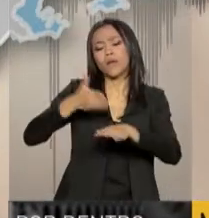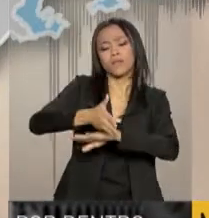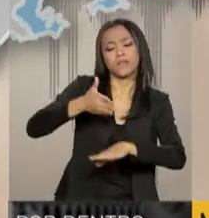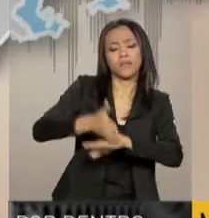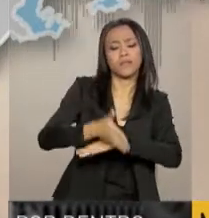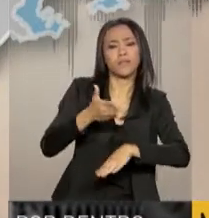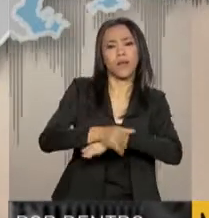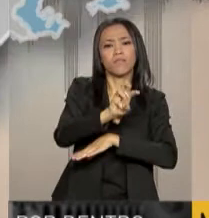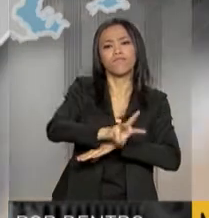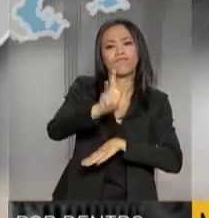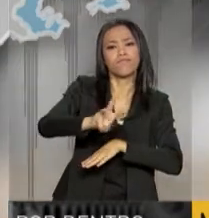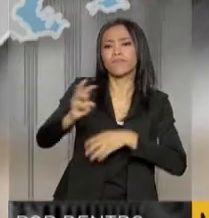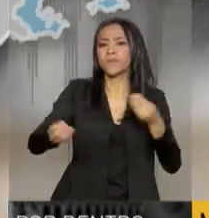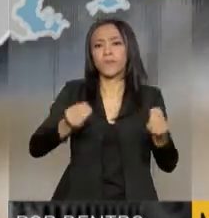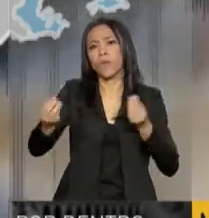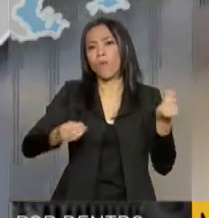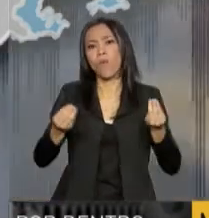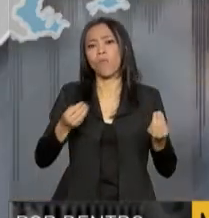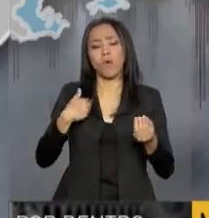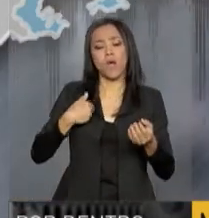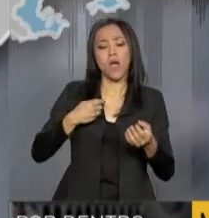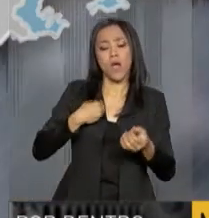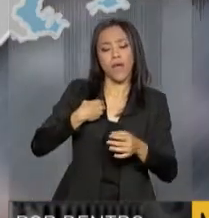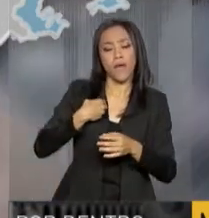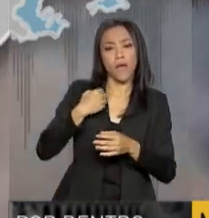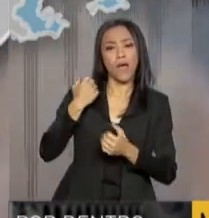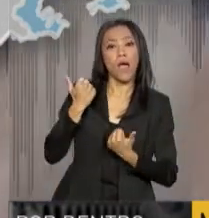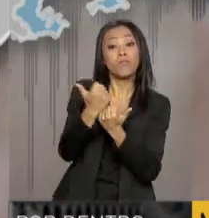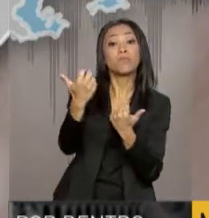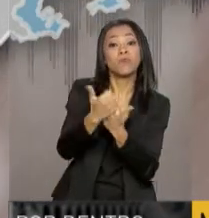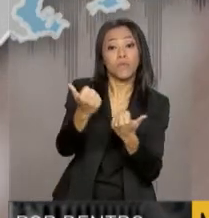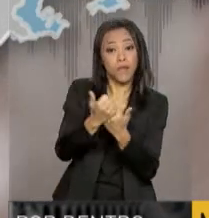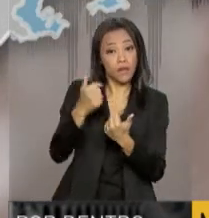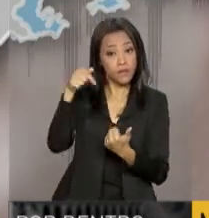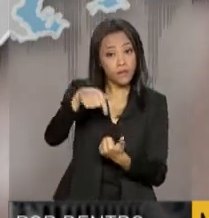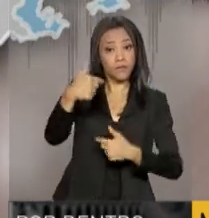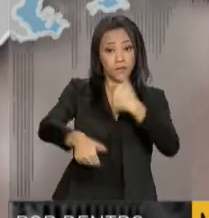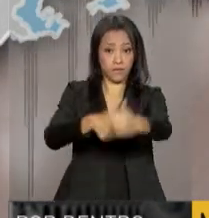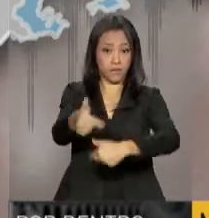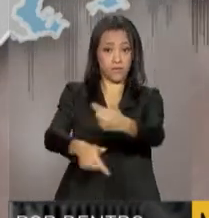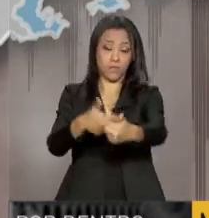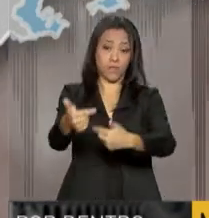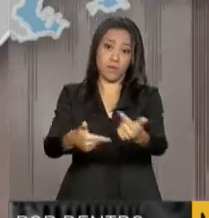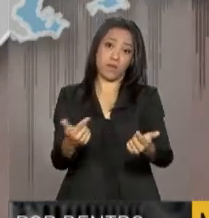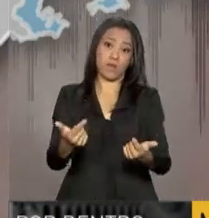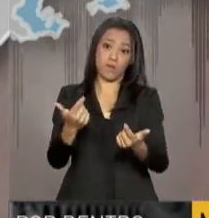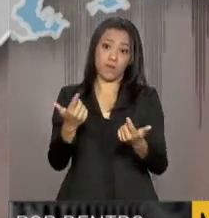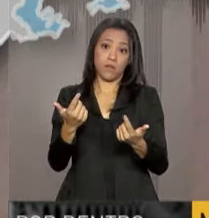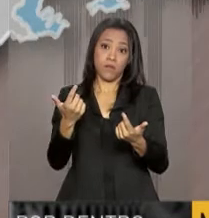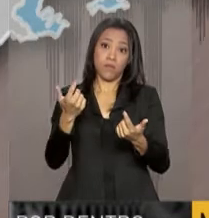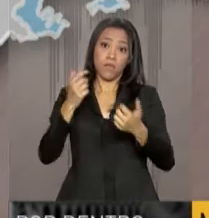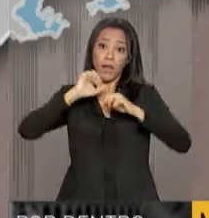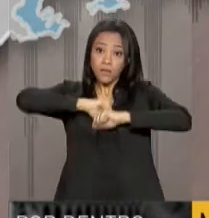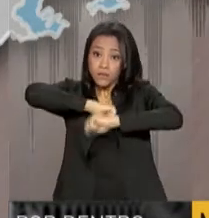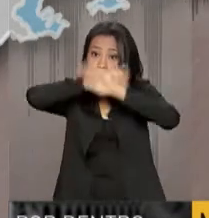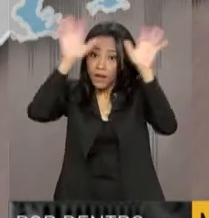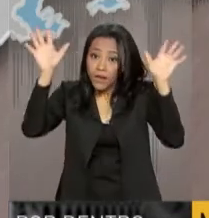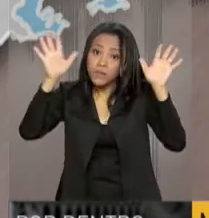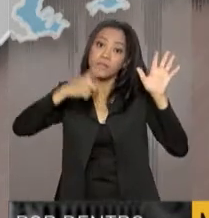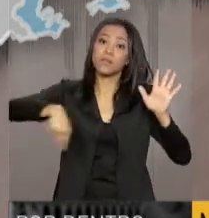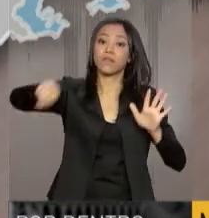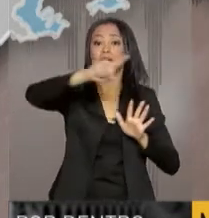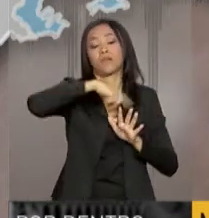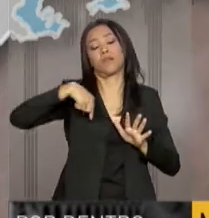e como ele pode auxiliar nesse trabalho de deixar claro pra pra toda a população